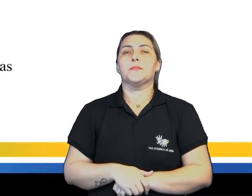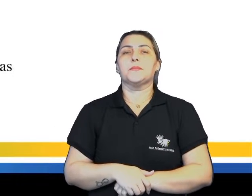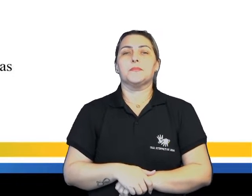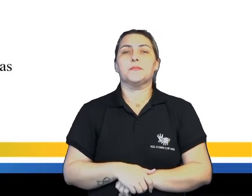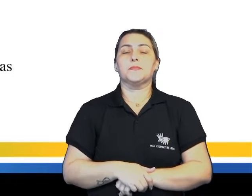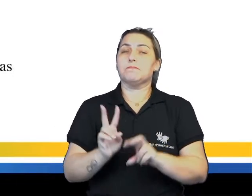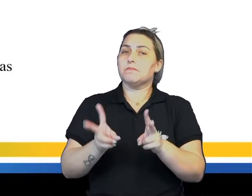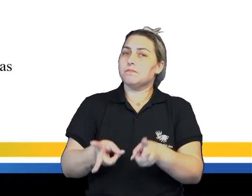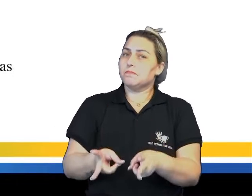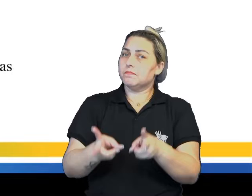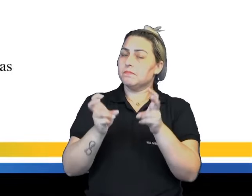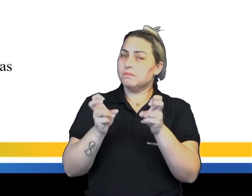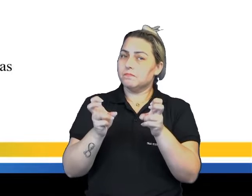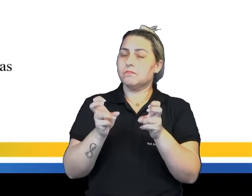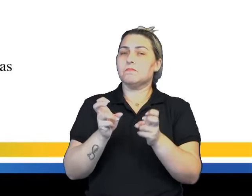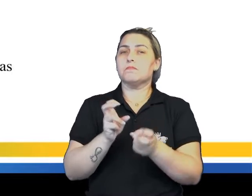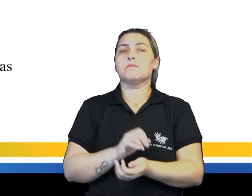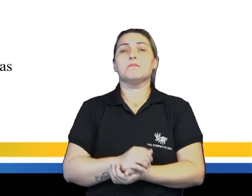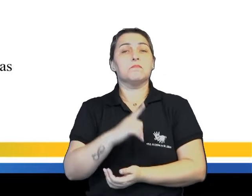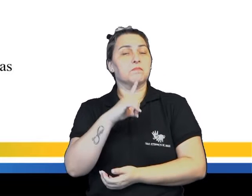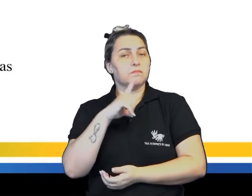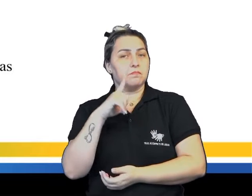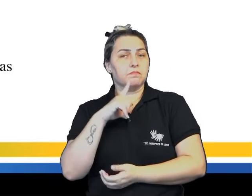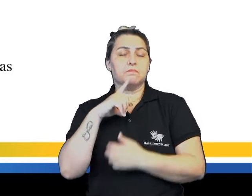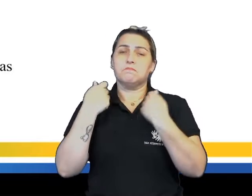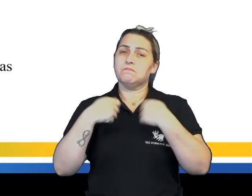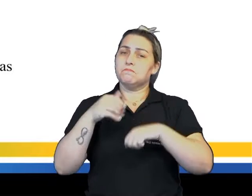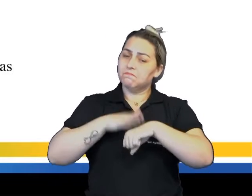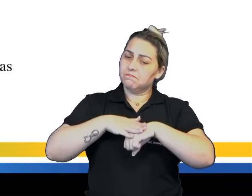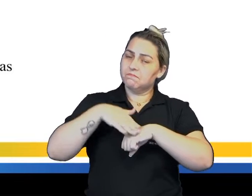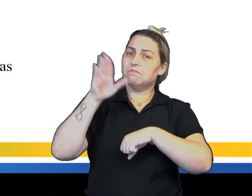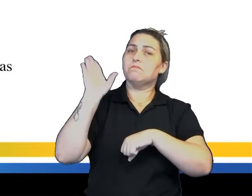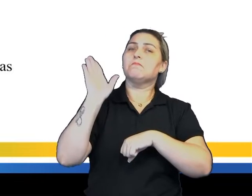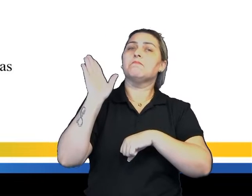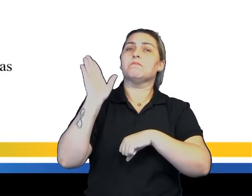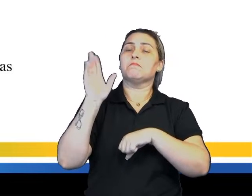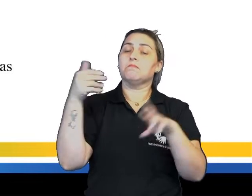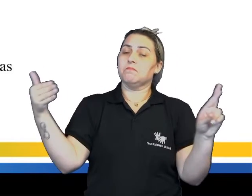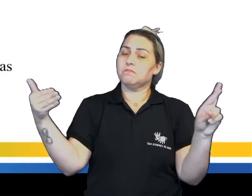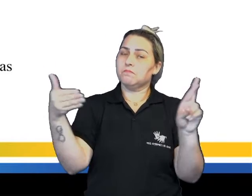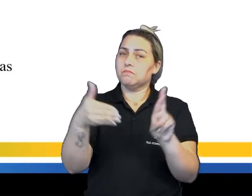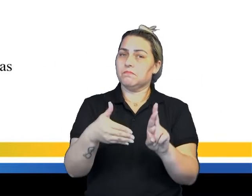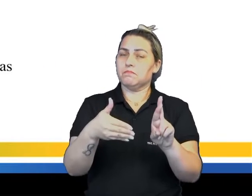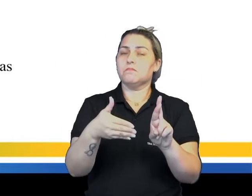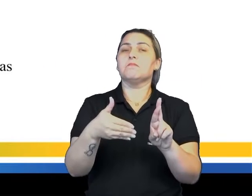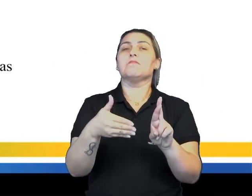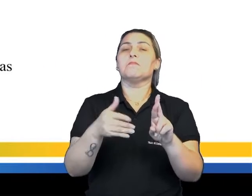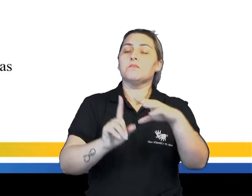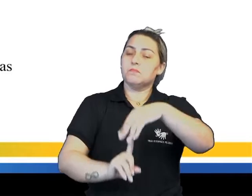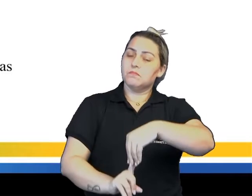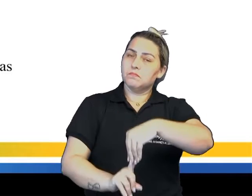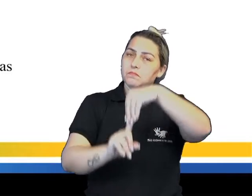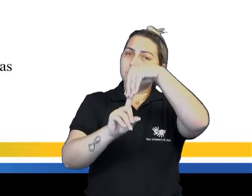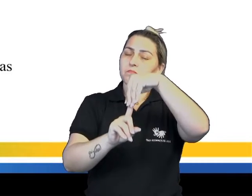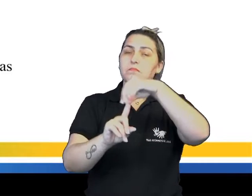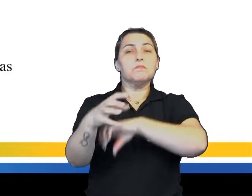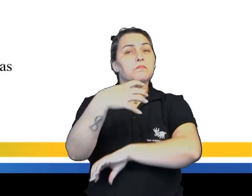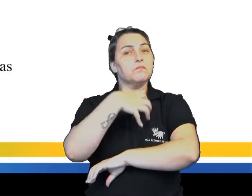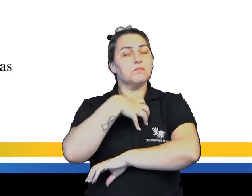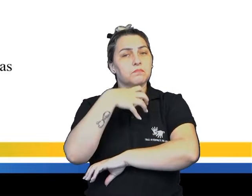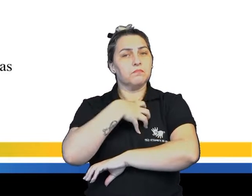aí percebeu-se que havia uma necessidade de representar de uma única